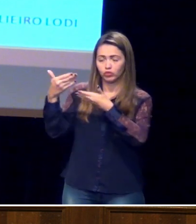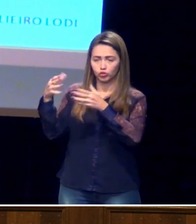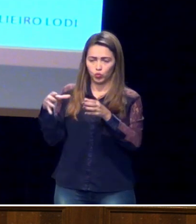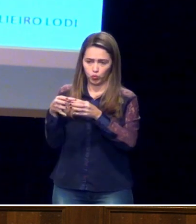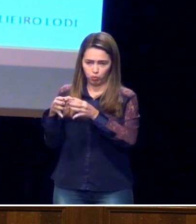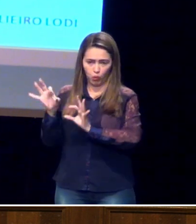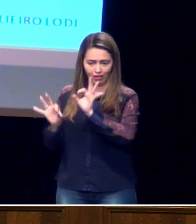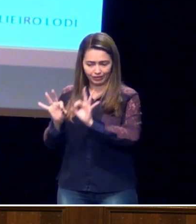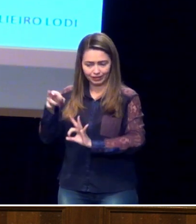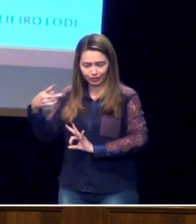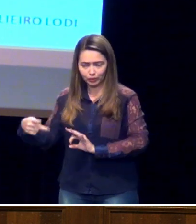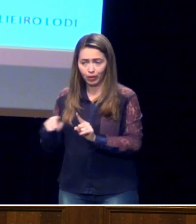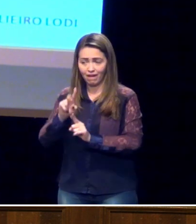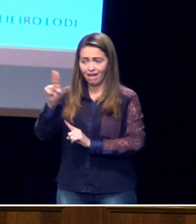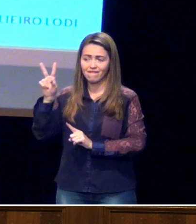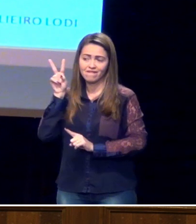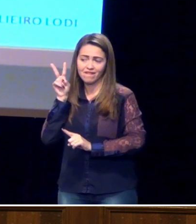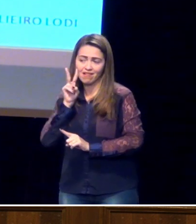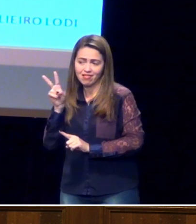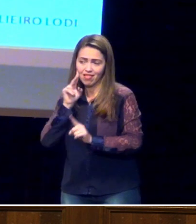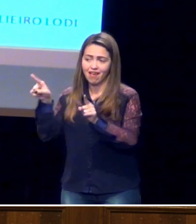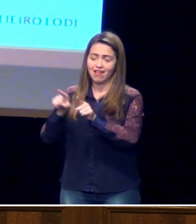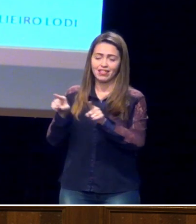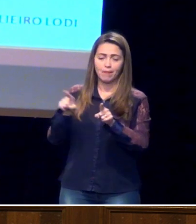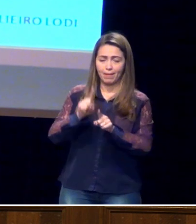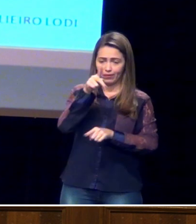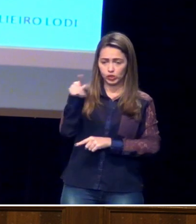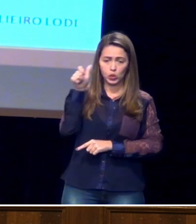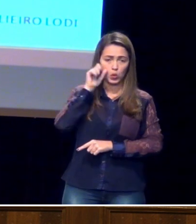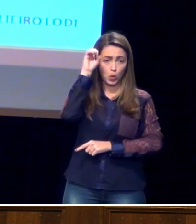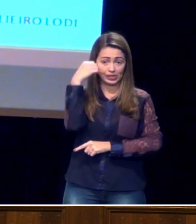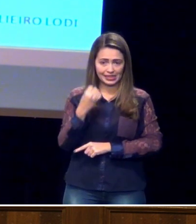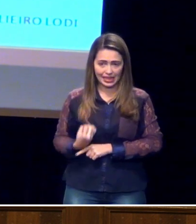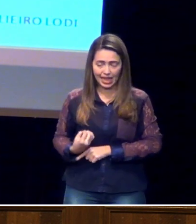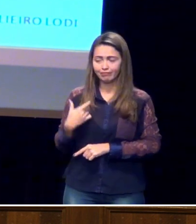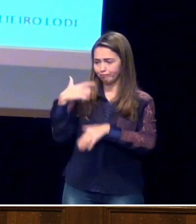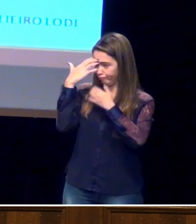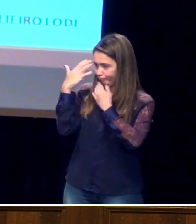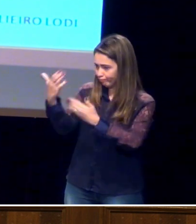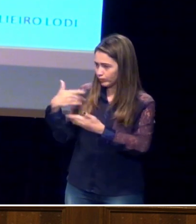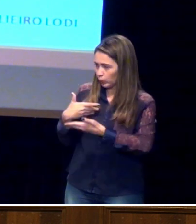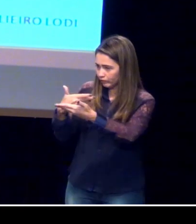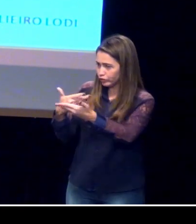comissão organizadora, em nome da Valéria e da Osilene.